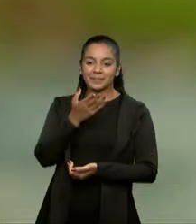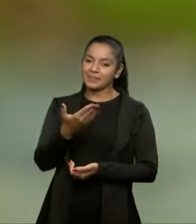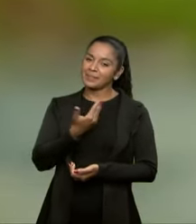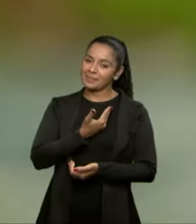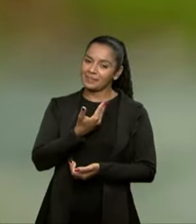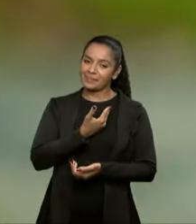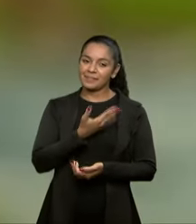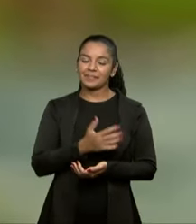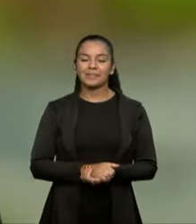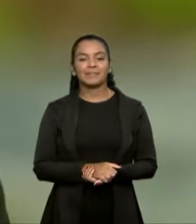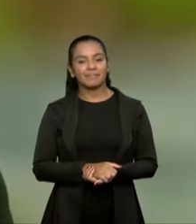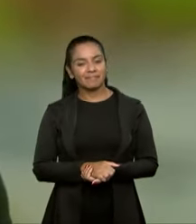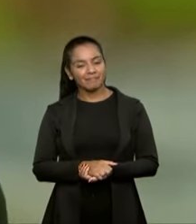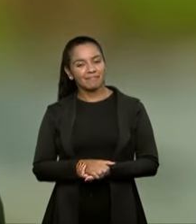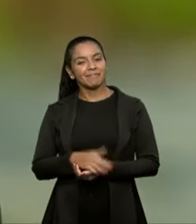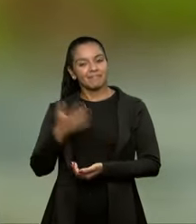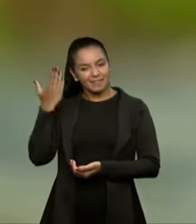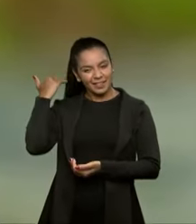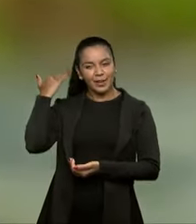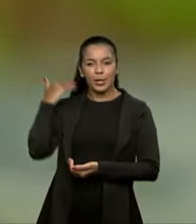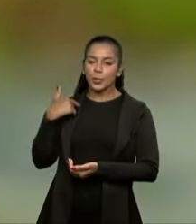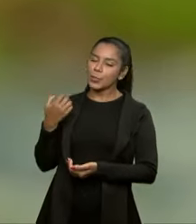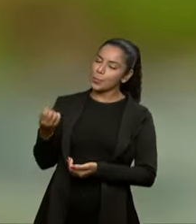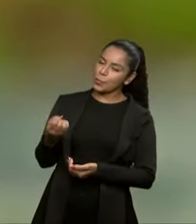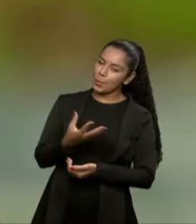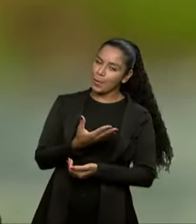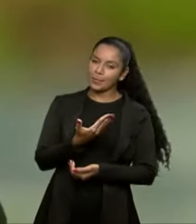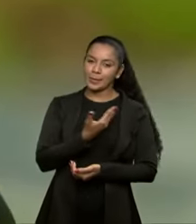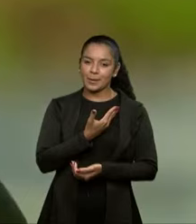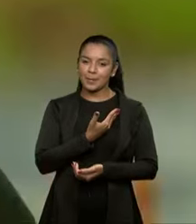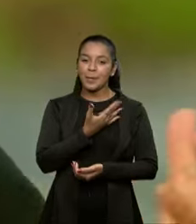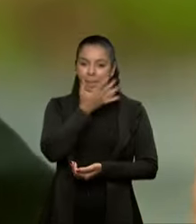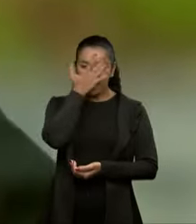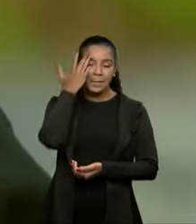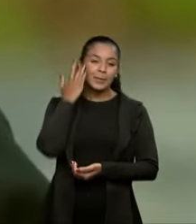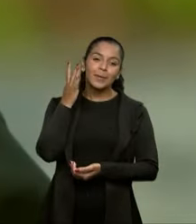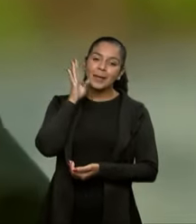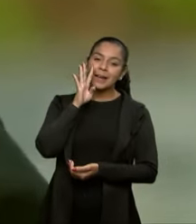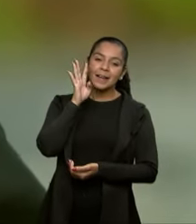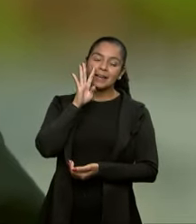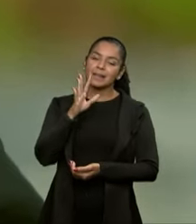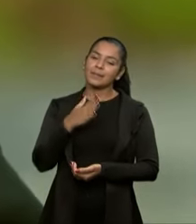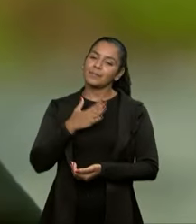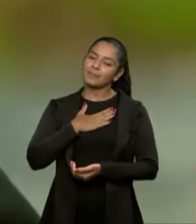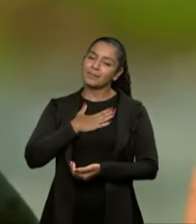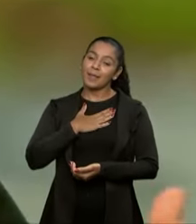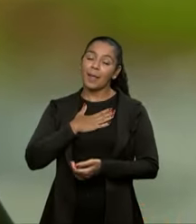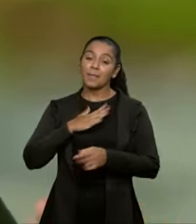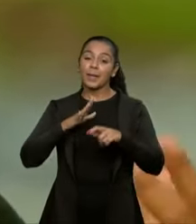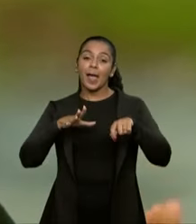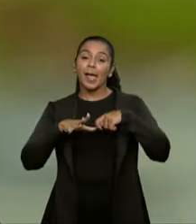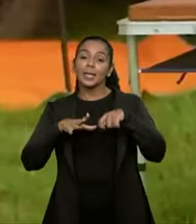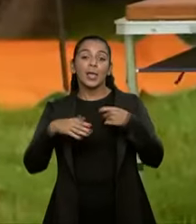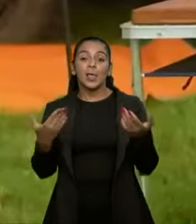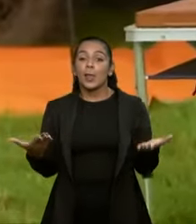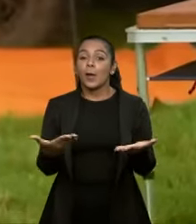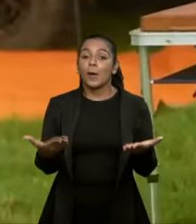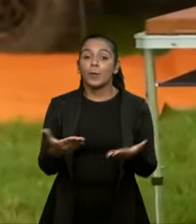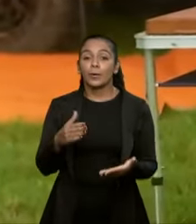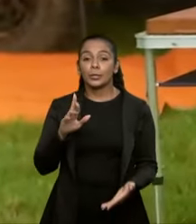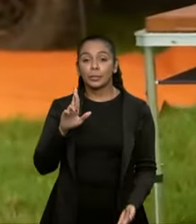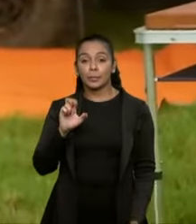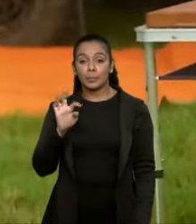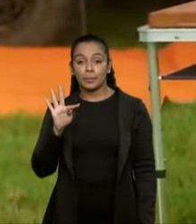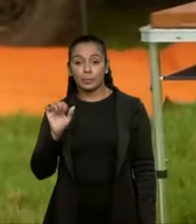amigos da antiga, novos amigos. Pessoas bacanas e na minha receita do dia, com a minha bruta, com a brutinha